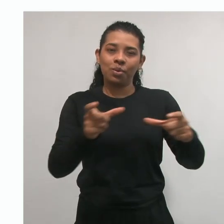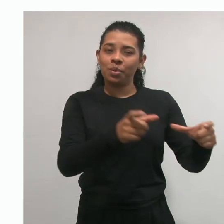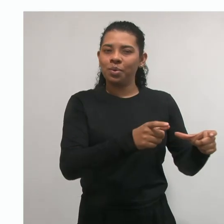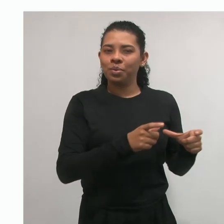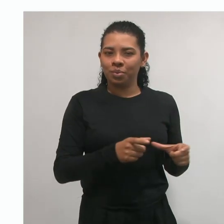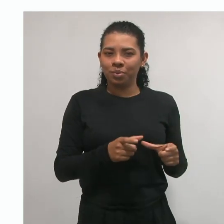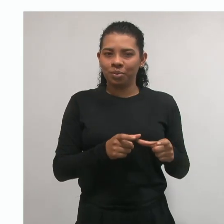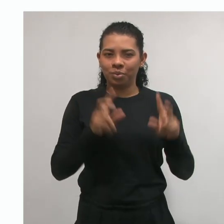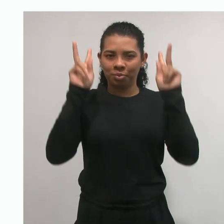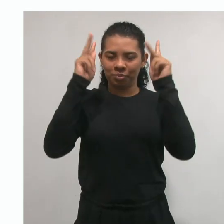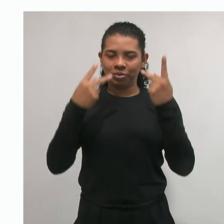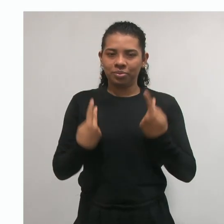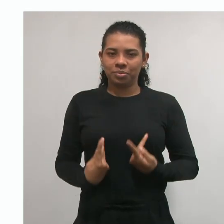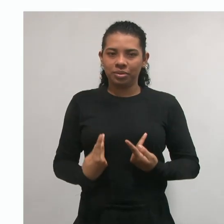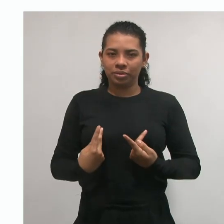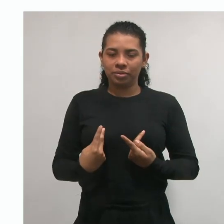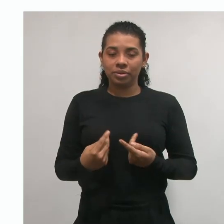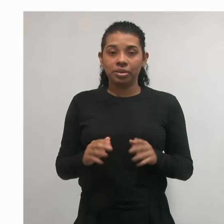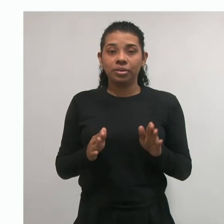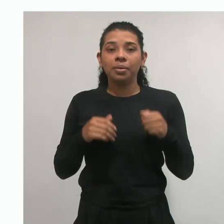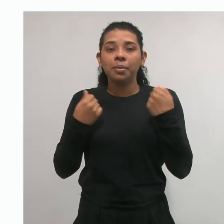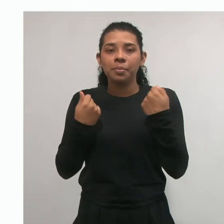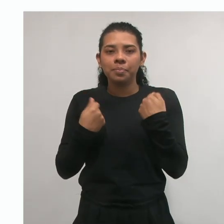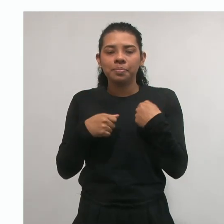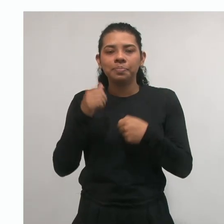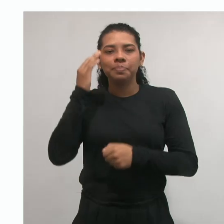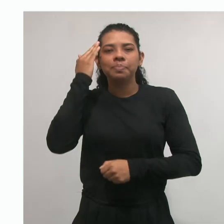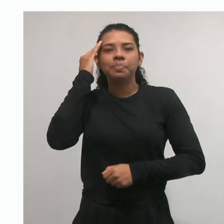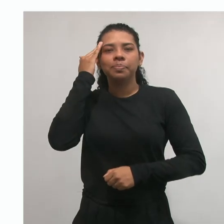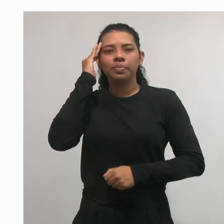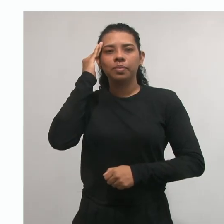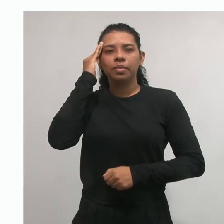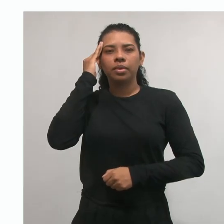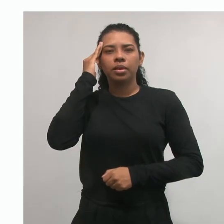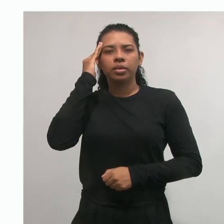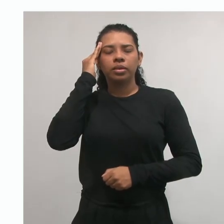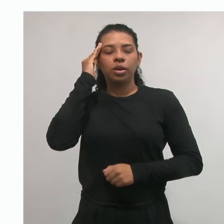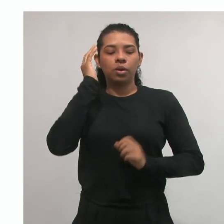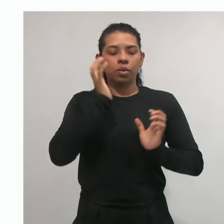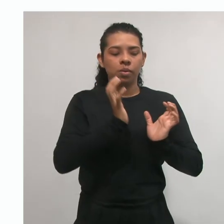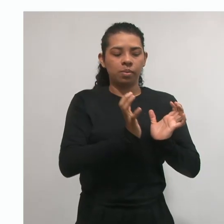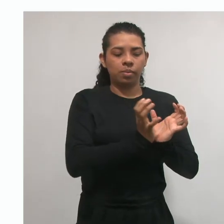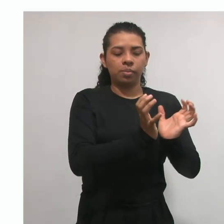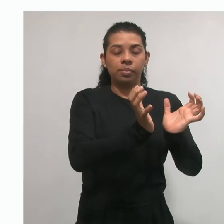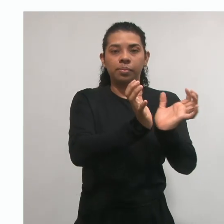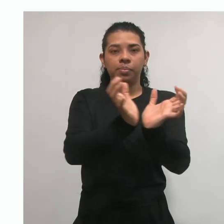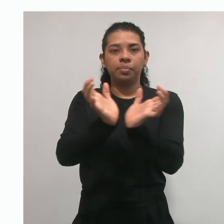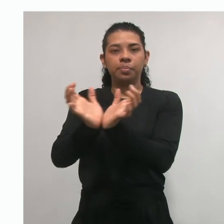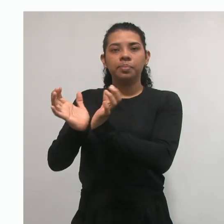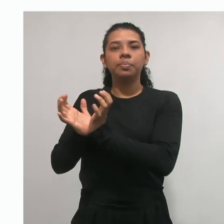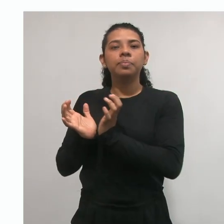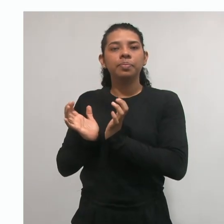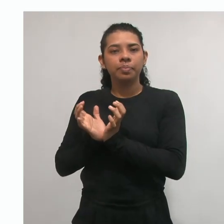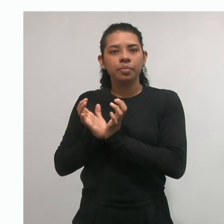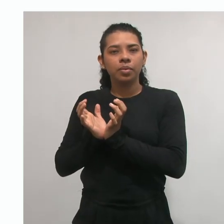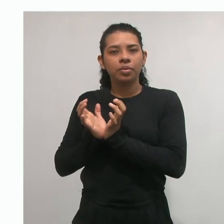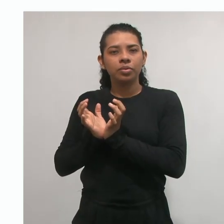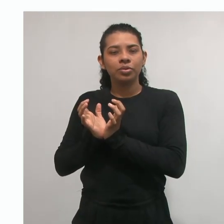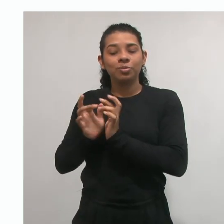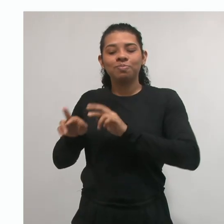de agrupamentos humanos. Então, sempre que a gente pensa no agrupamento humano, a gente vai ter